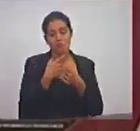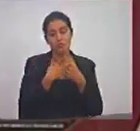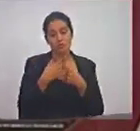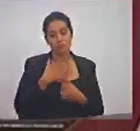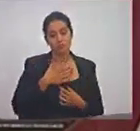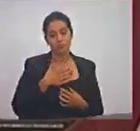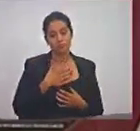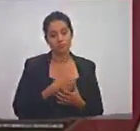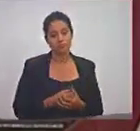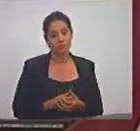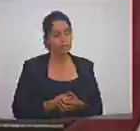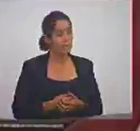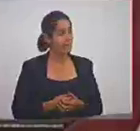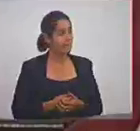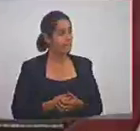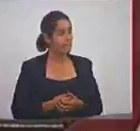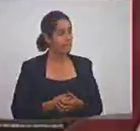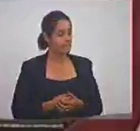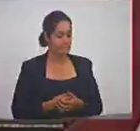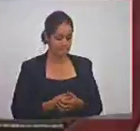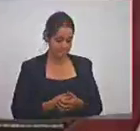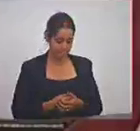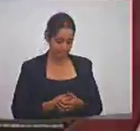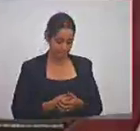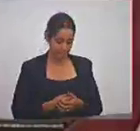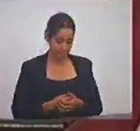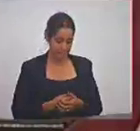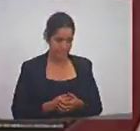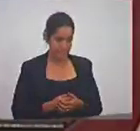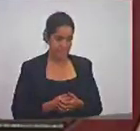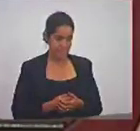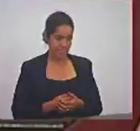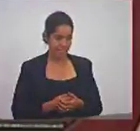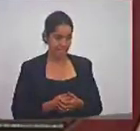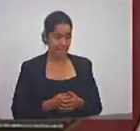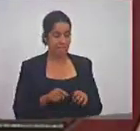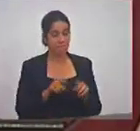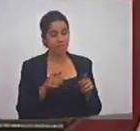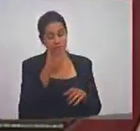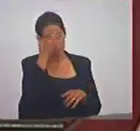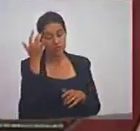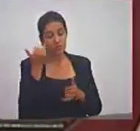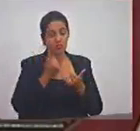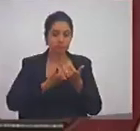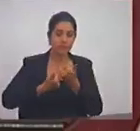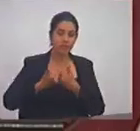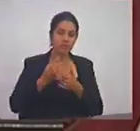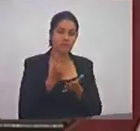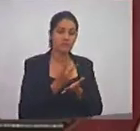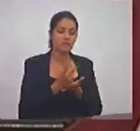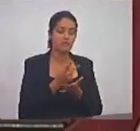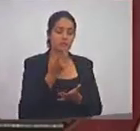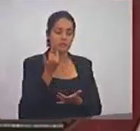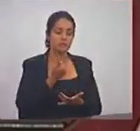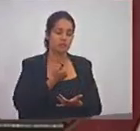Mas é o que a gente para, e para finalizar, é o que a gente, pessoal nos para nas ruas e sempre fala.